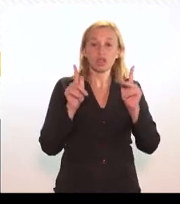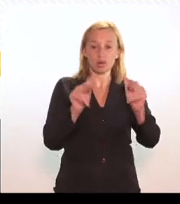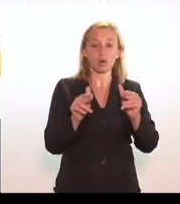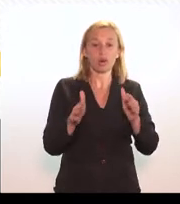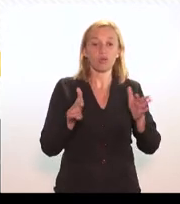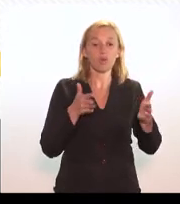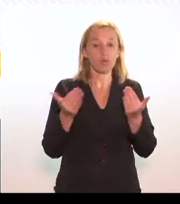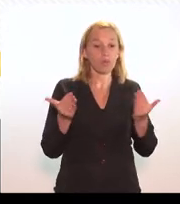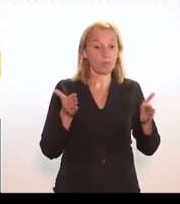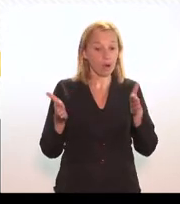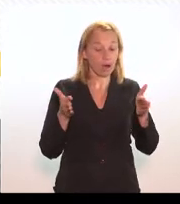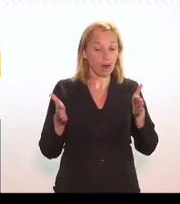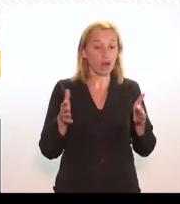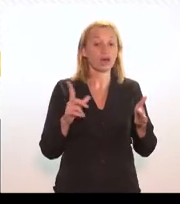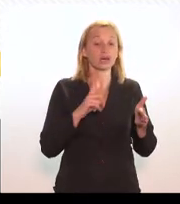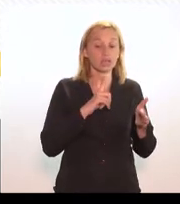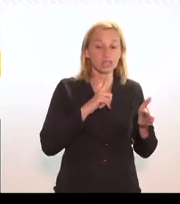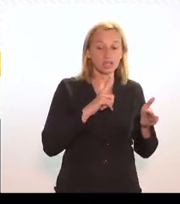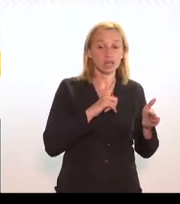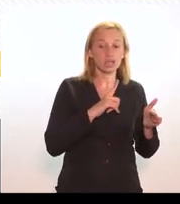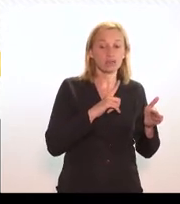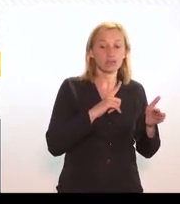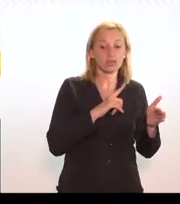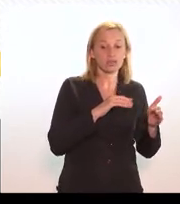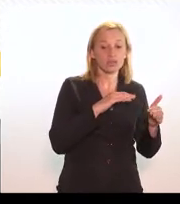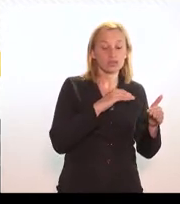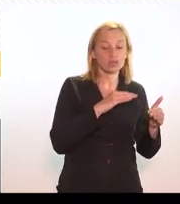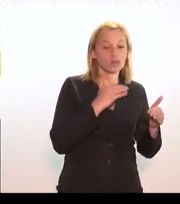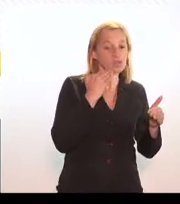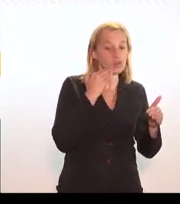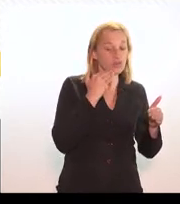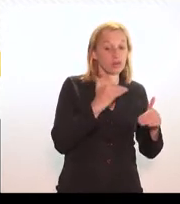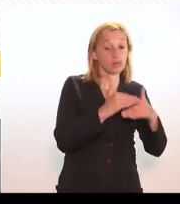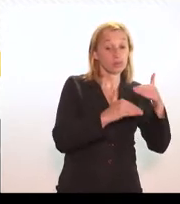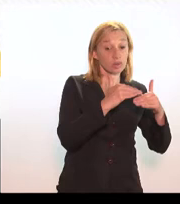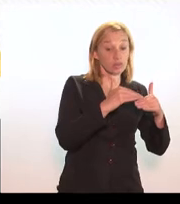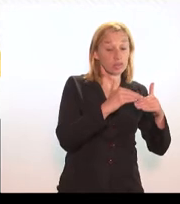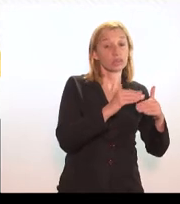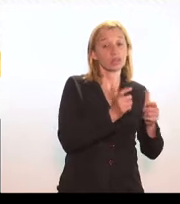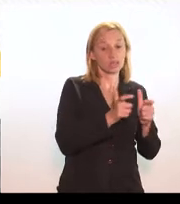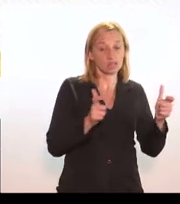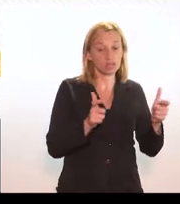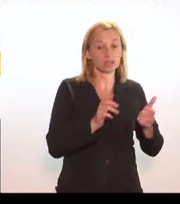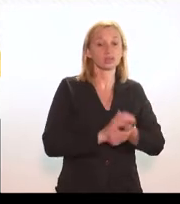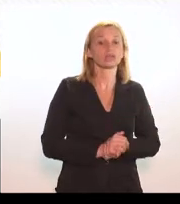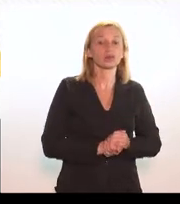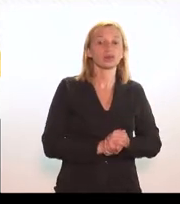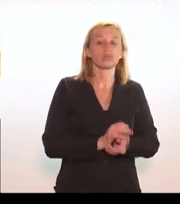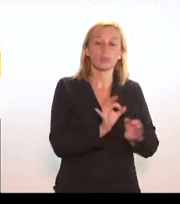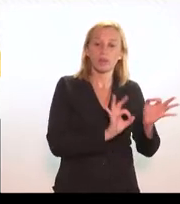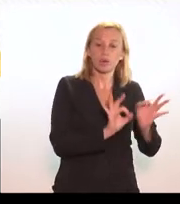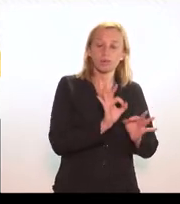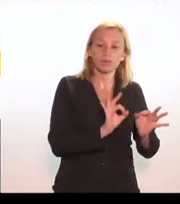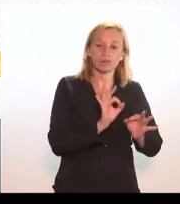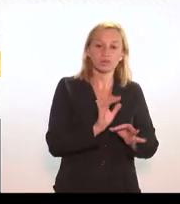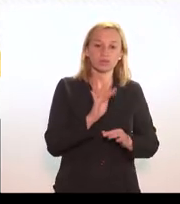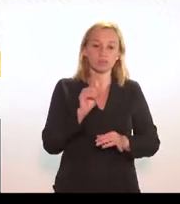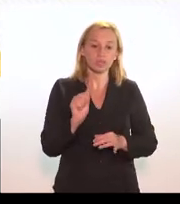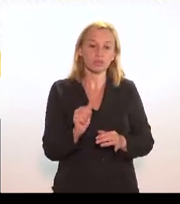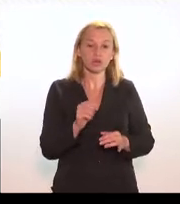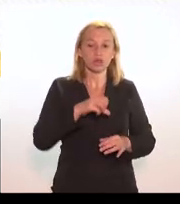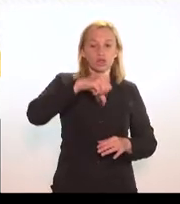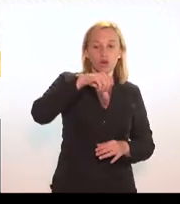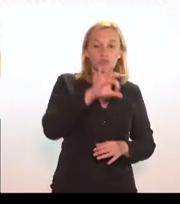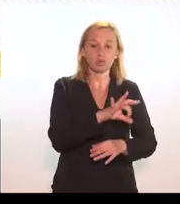que, de fato, houve uma frustração de crescimento muito grande. O plano previa um crescimento do PIB acima de